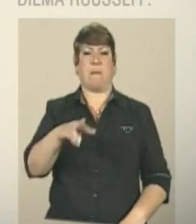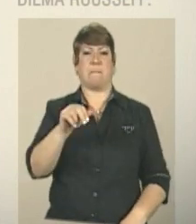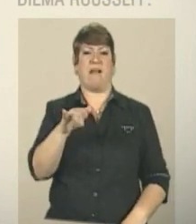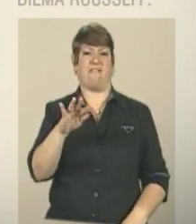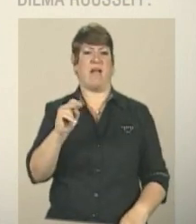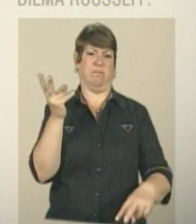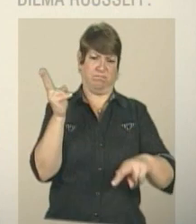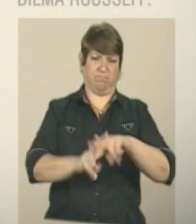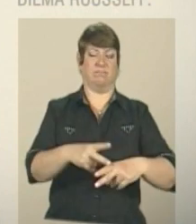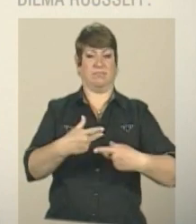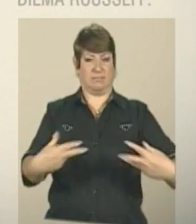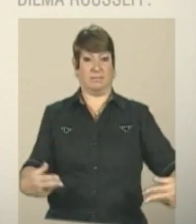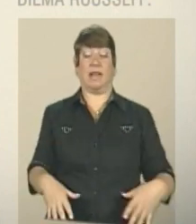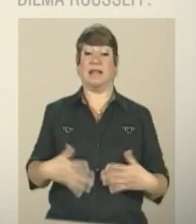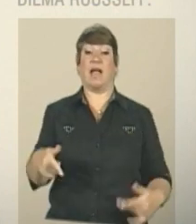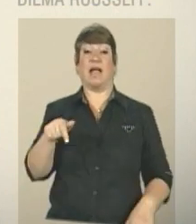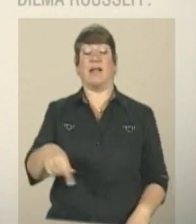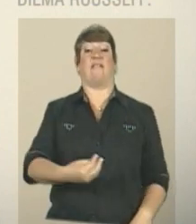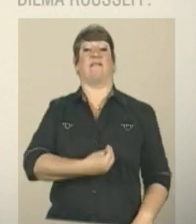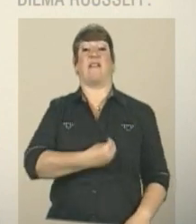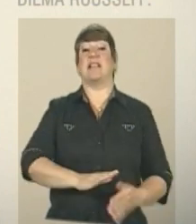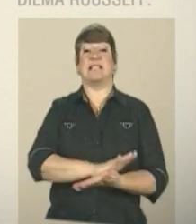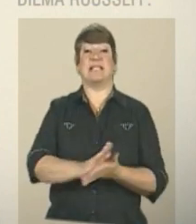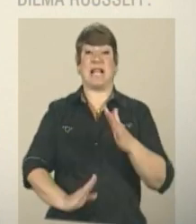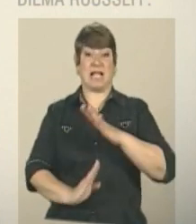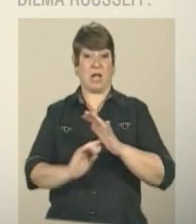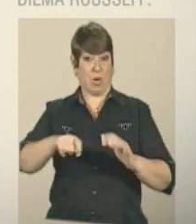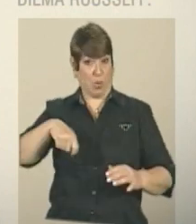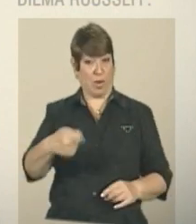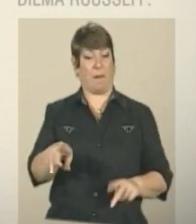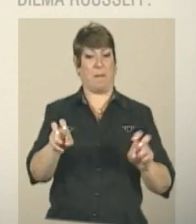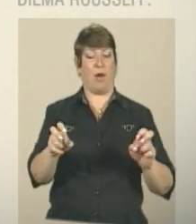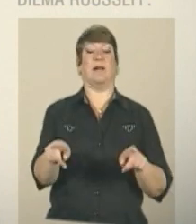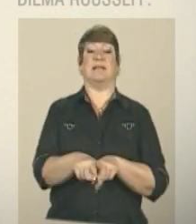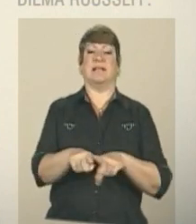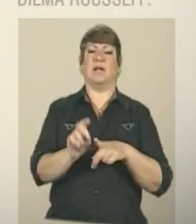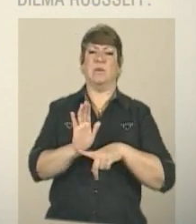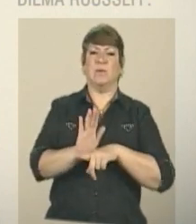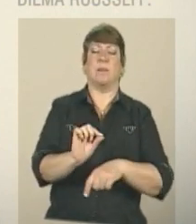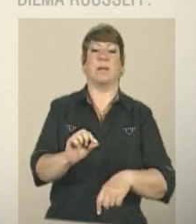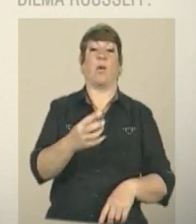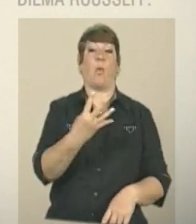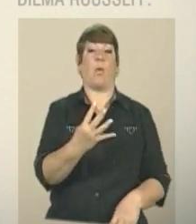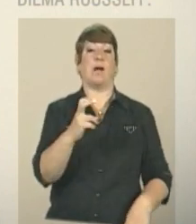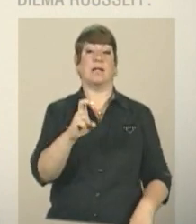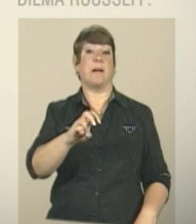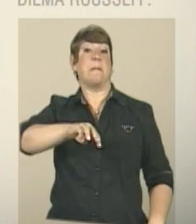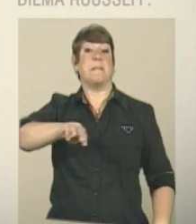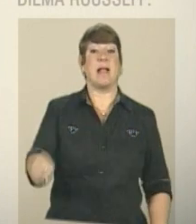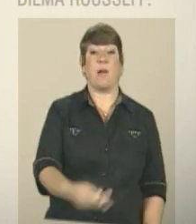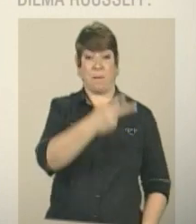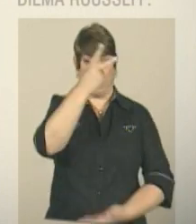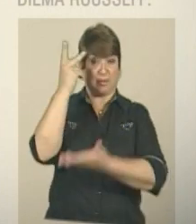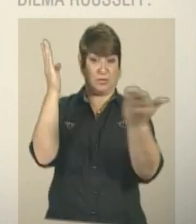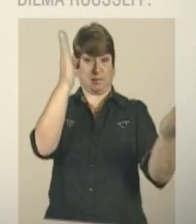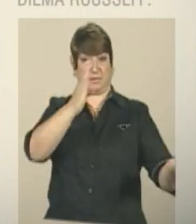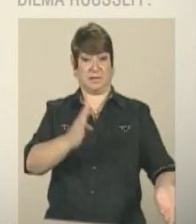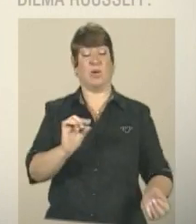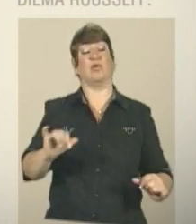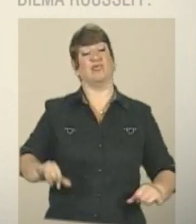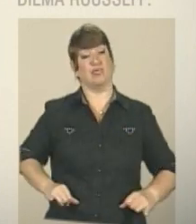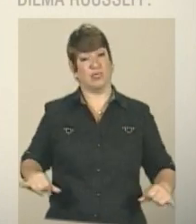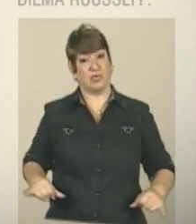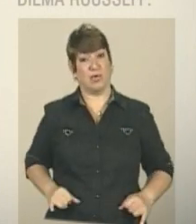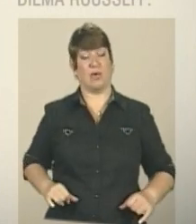programa Viver Sem Limites, daremos um forte apoio aos 45 milhões de brasileiros que